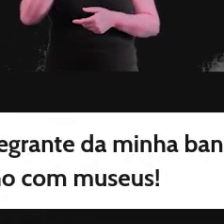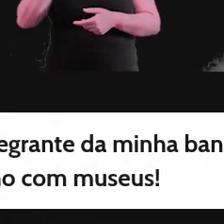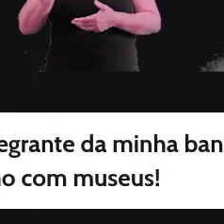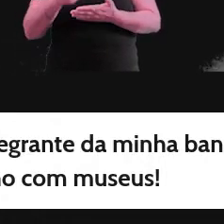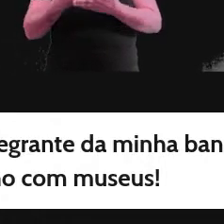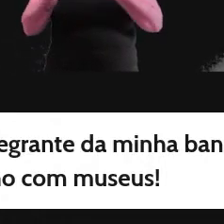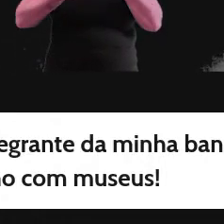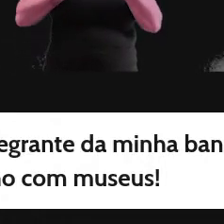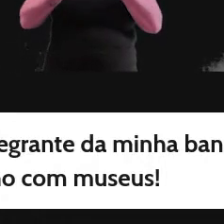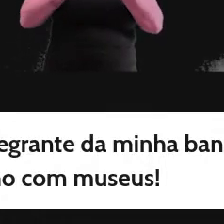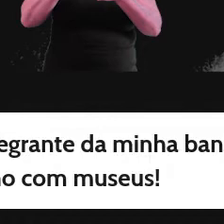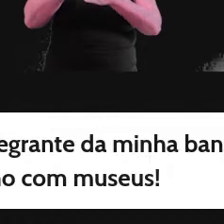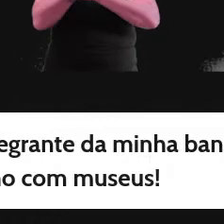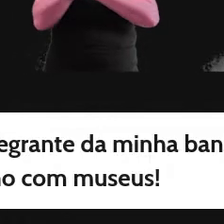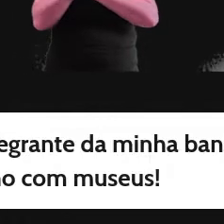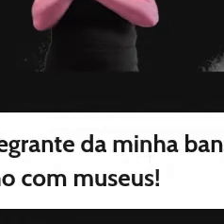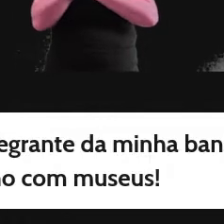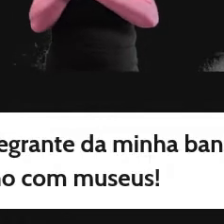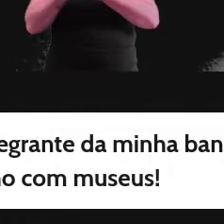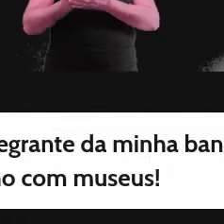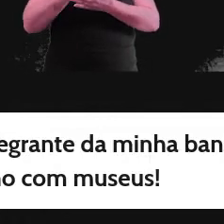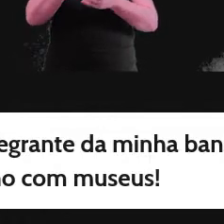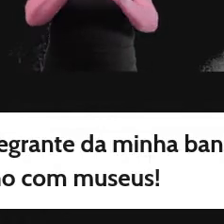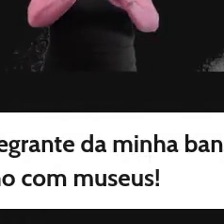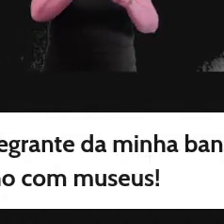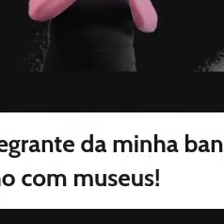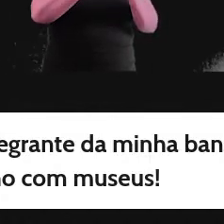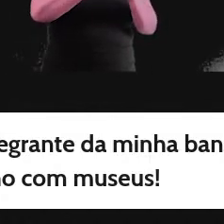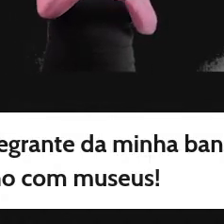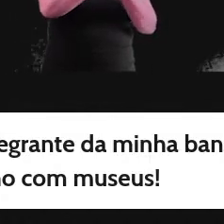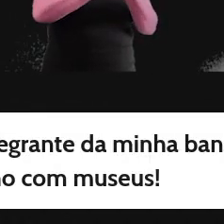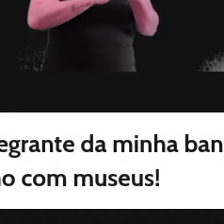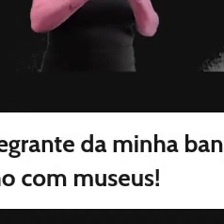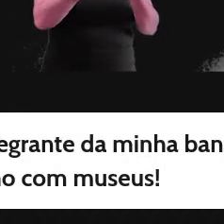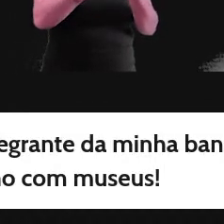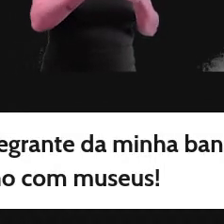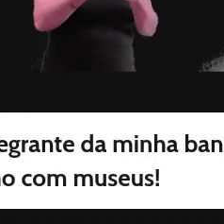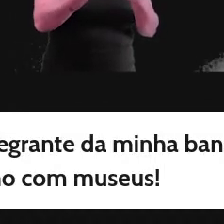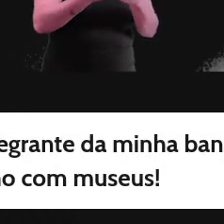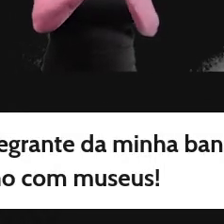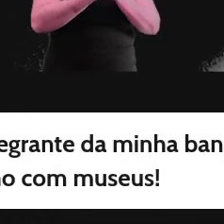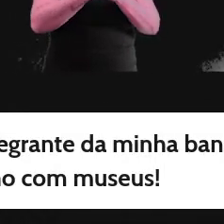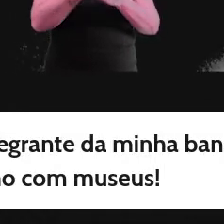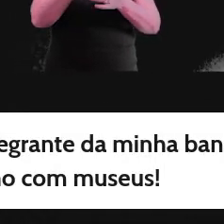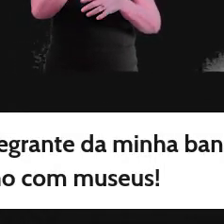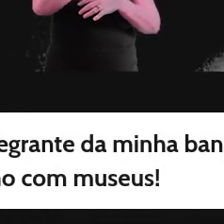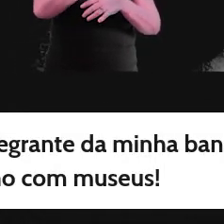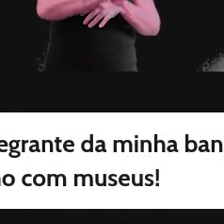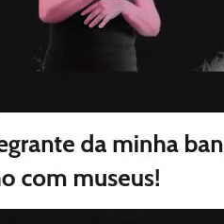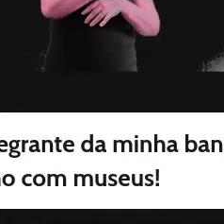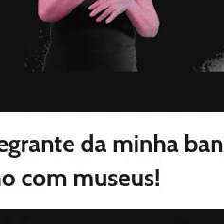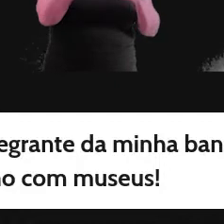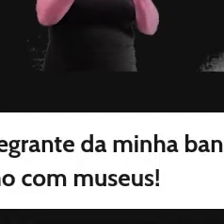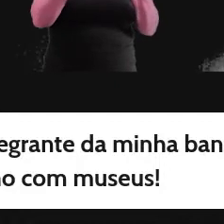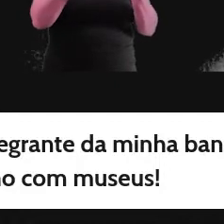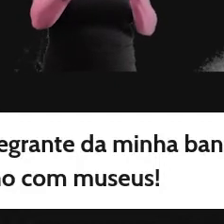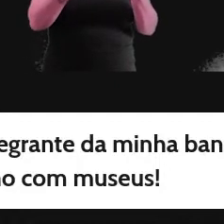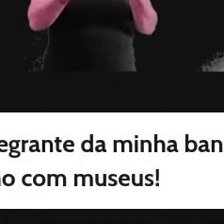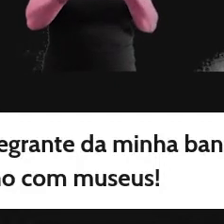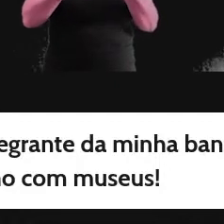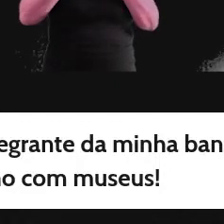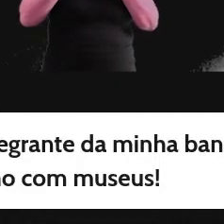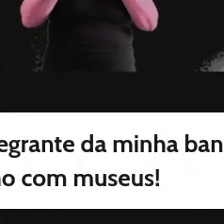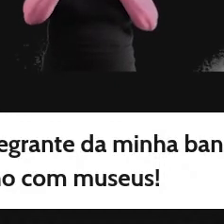né, de segurança, para que a gente possa fazer as atividades. Então, esses condicionantes impactam bastante